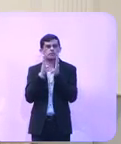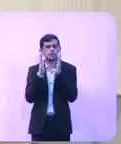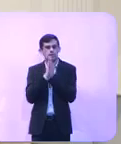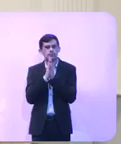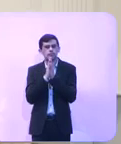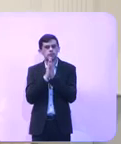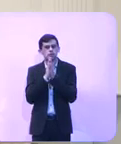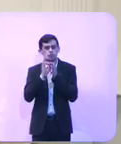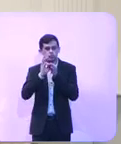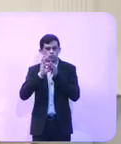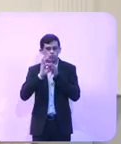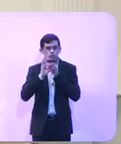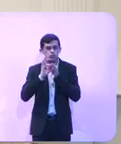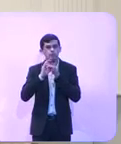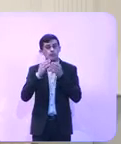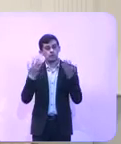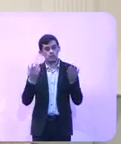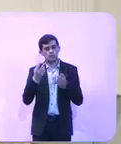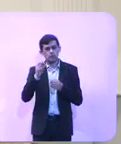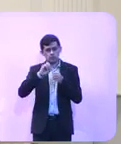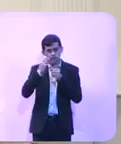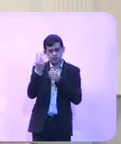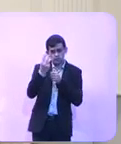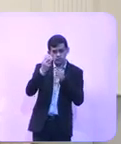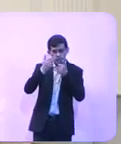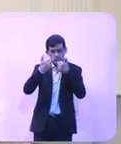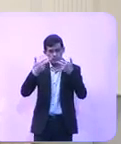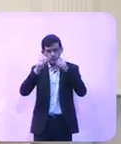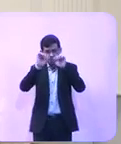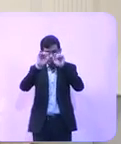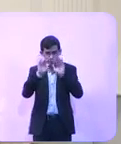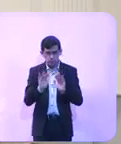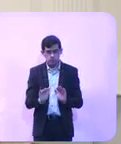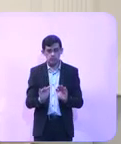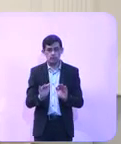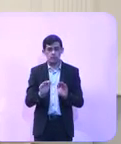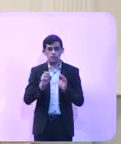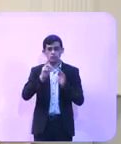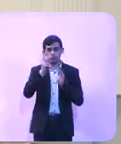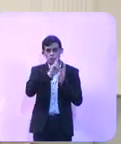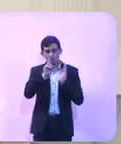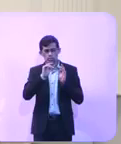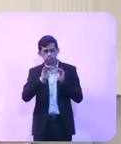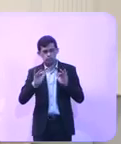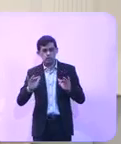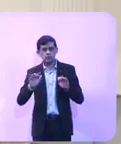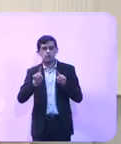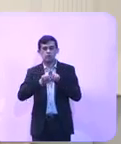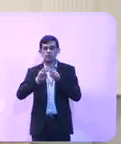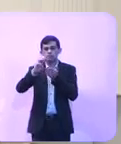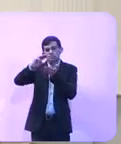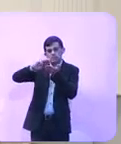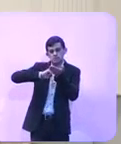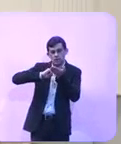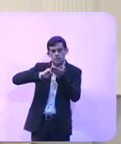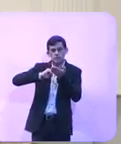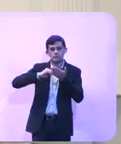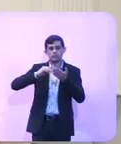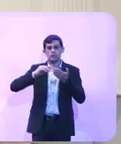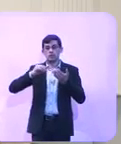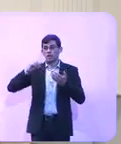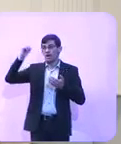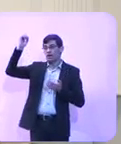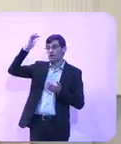e orar por você. Faça as duas coisas. Preencha o link, não é? E manda a sua mensagem. E